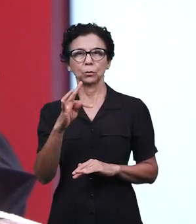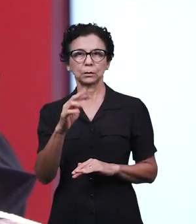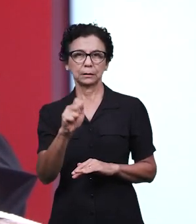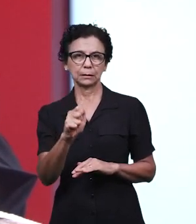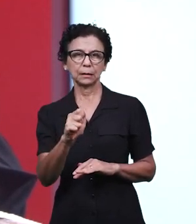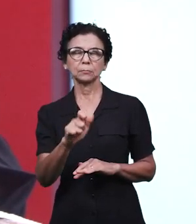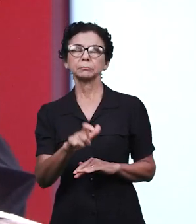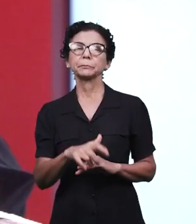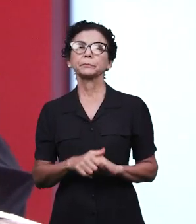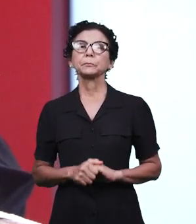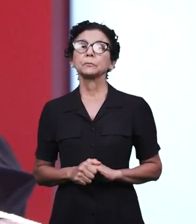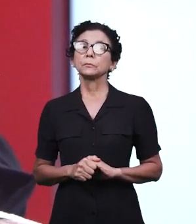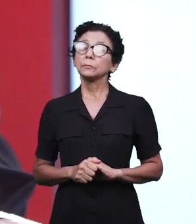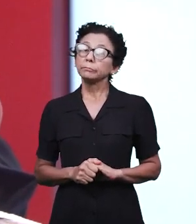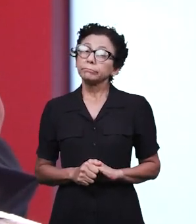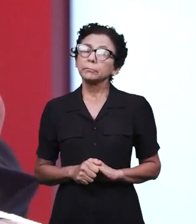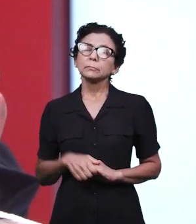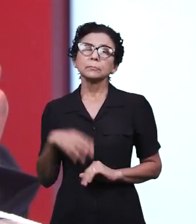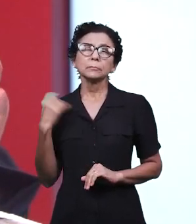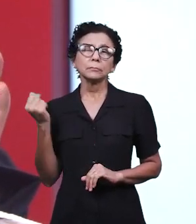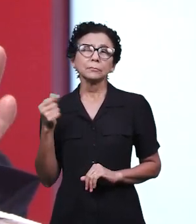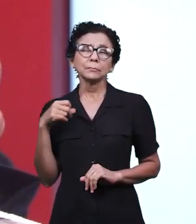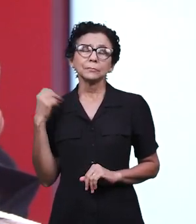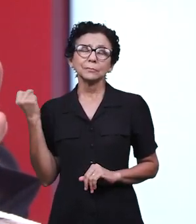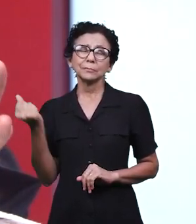aqui de Sidom,